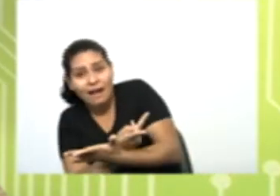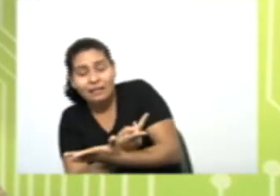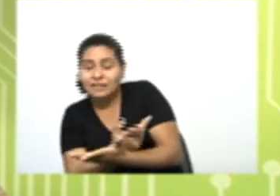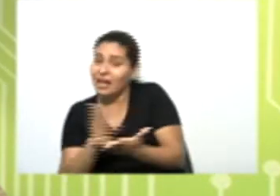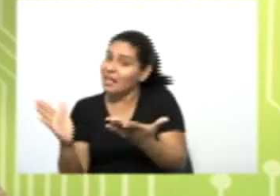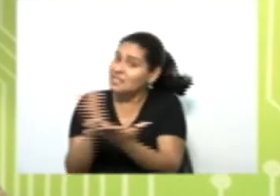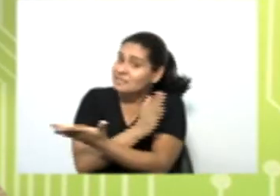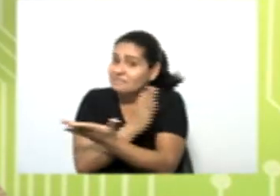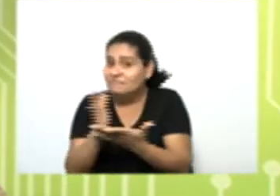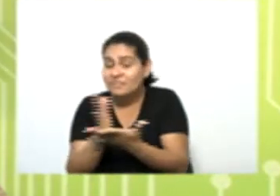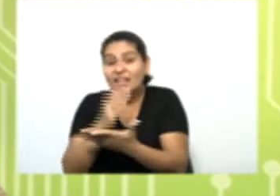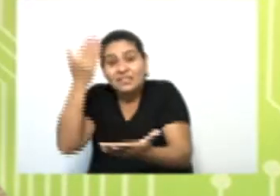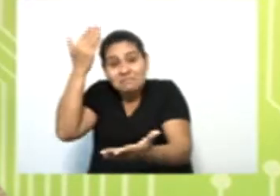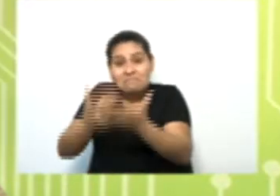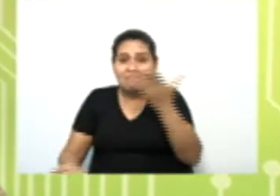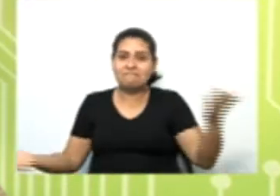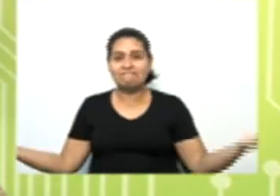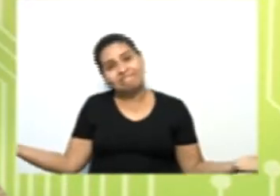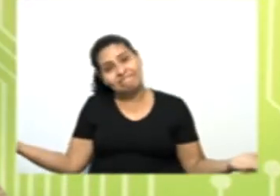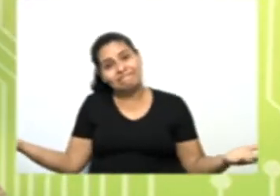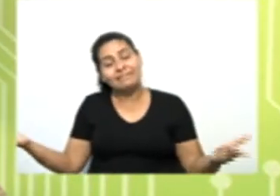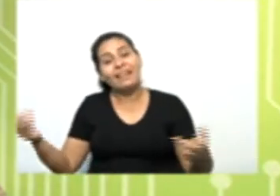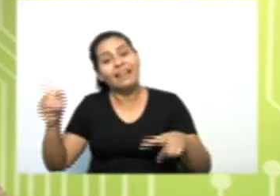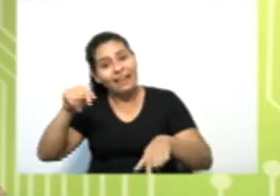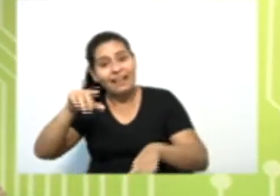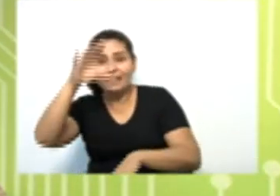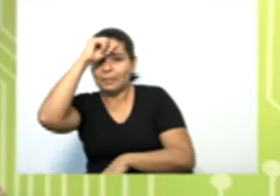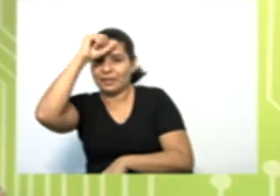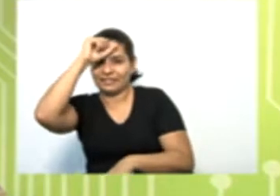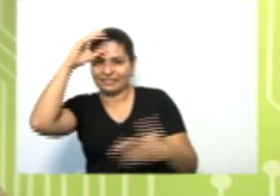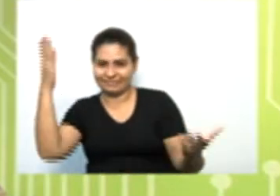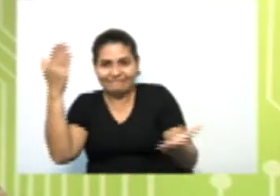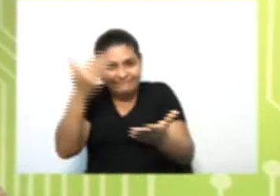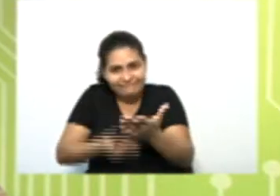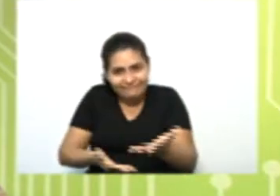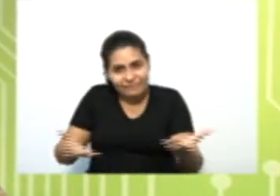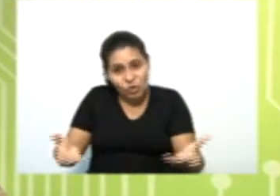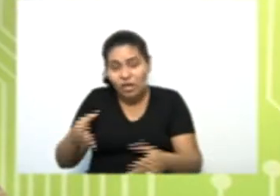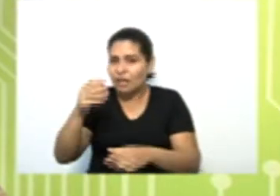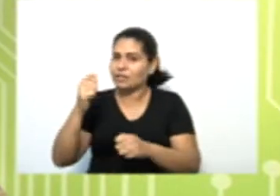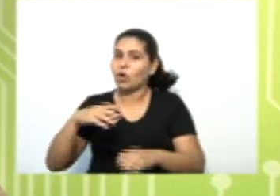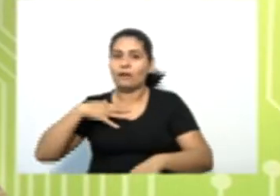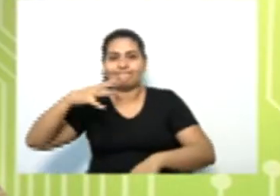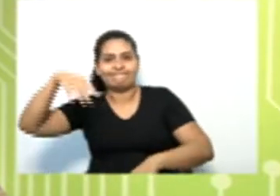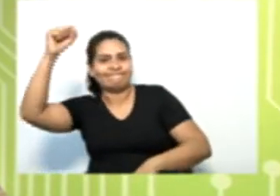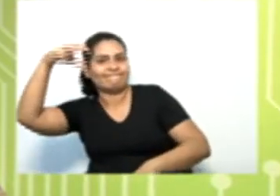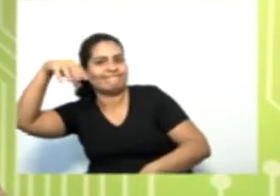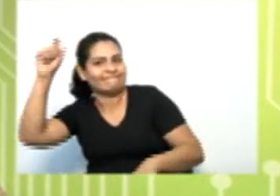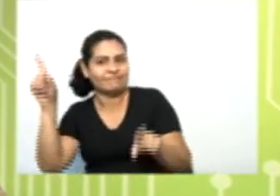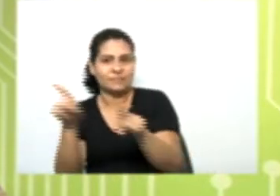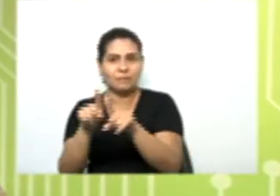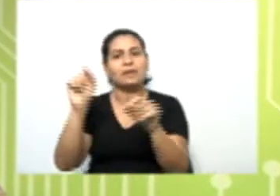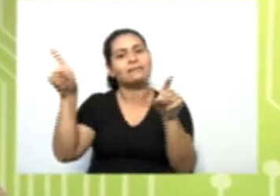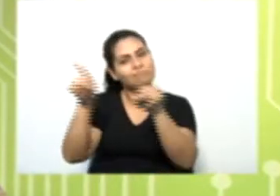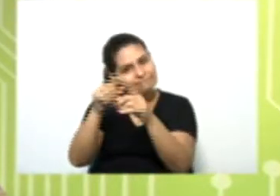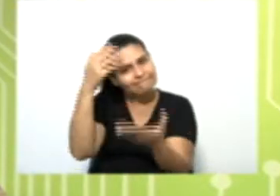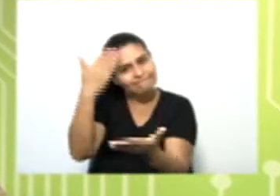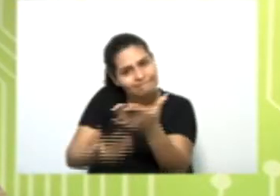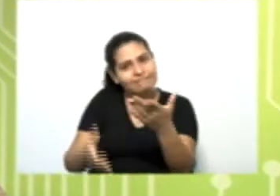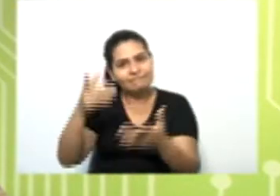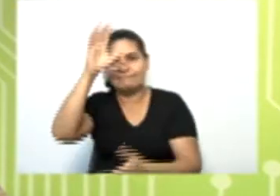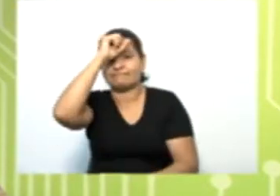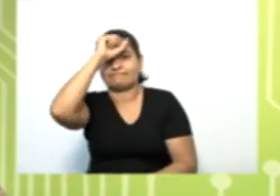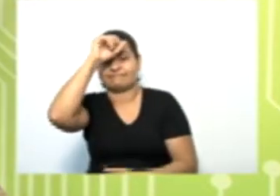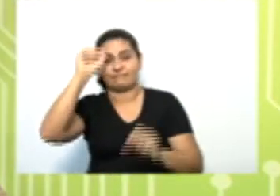assim, e outras nós perdemos. E é ali que nós aprendemos também. Não se aprende só ganhando, se aprende perdendo também,